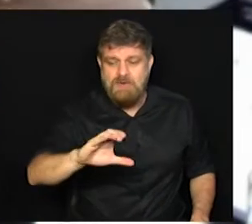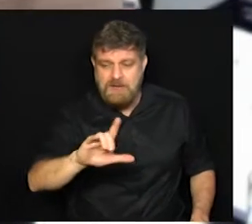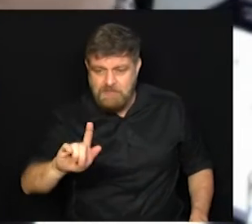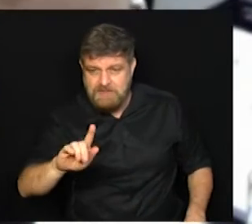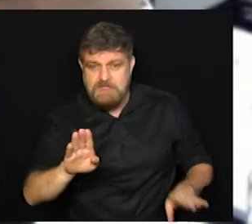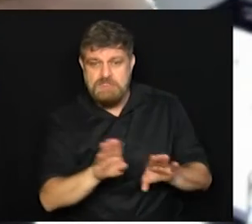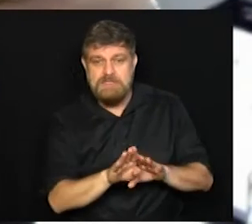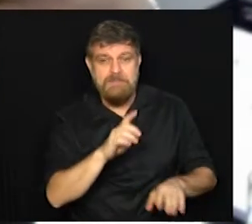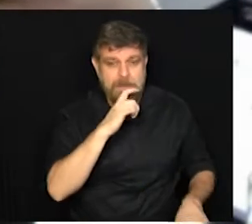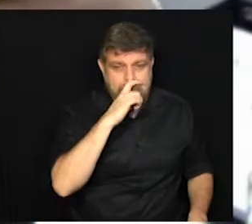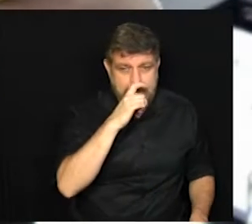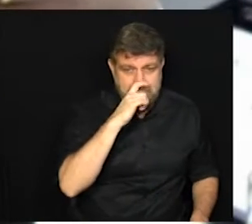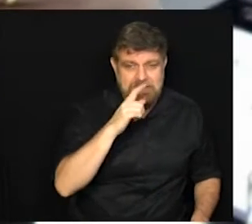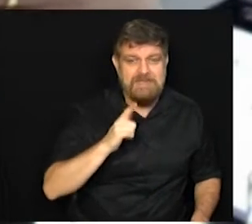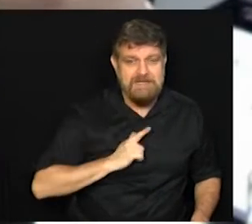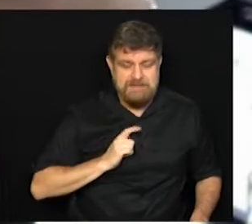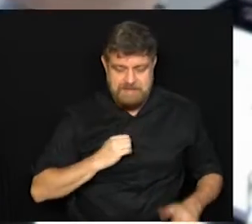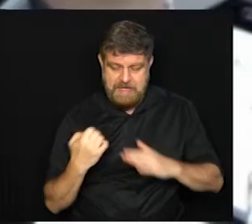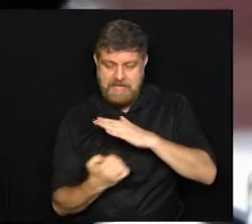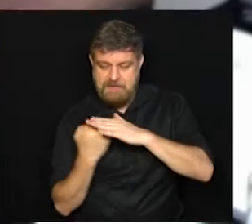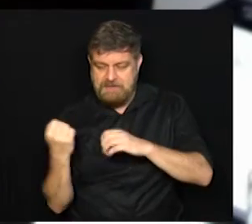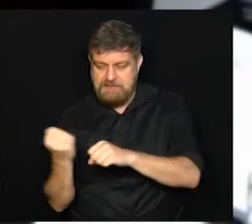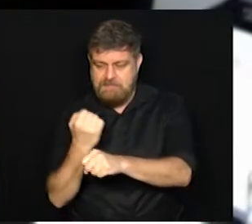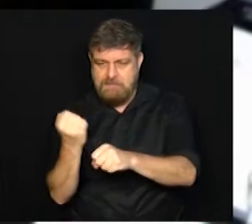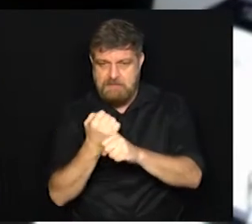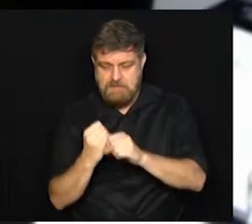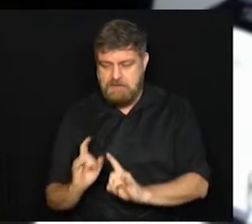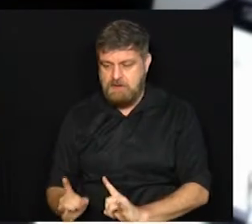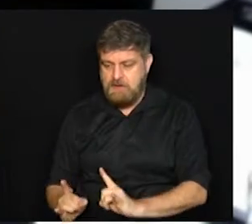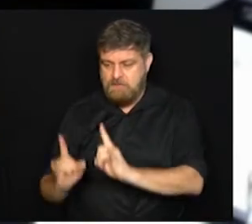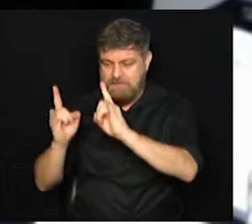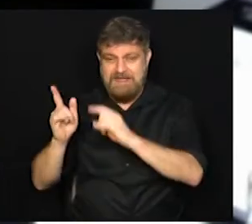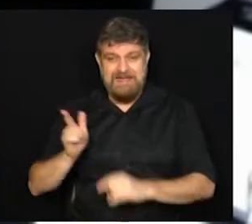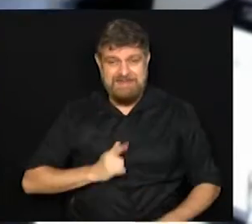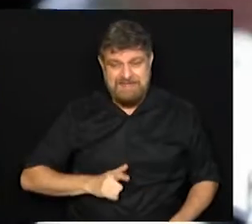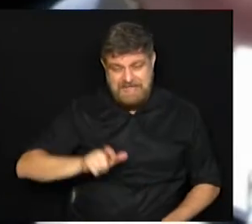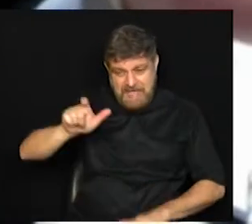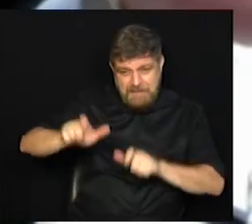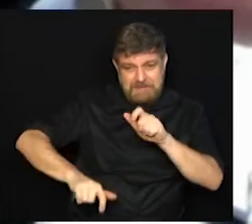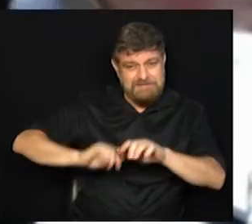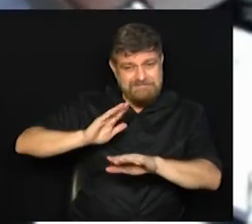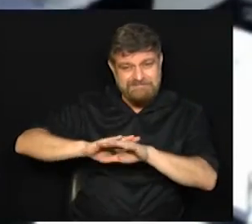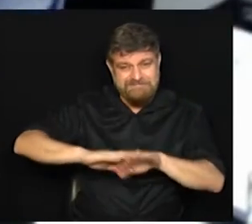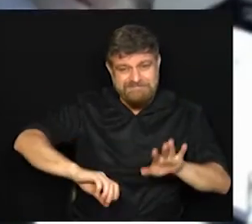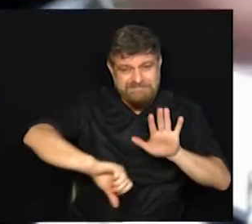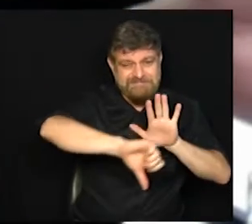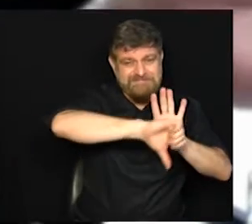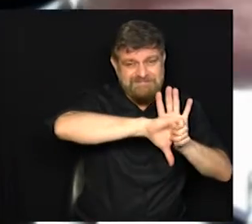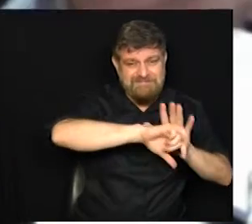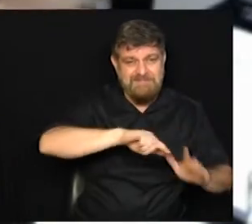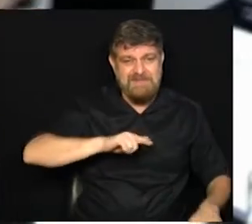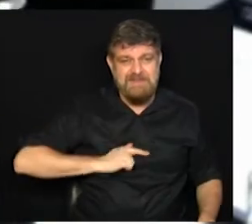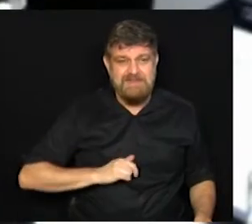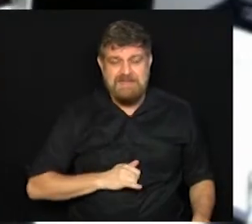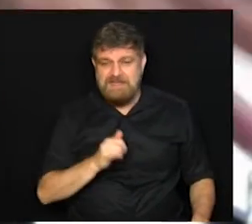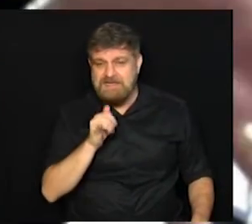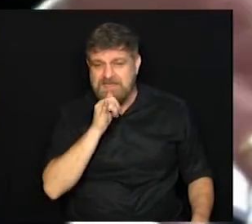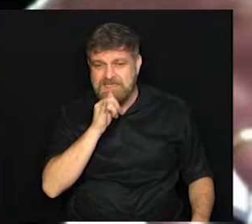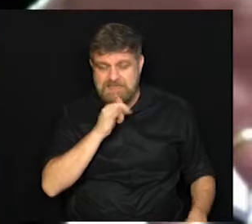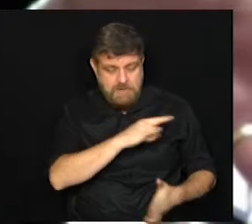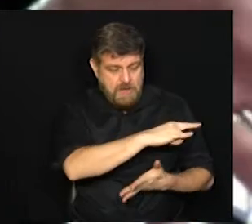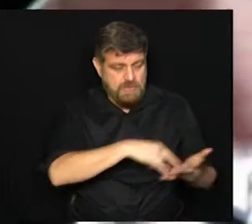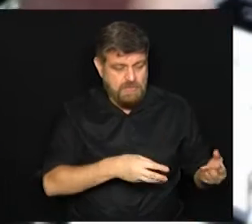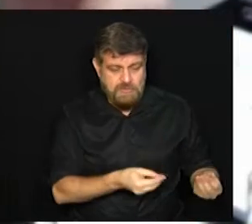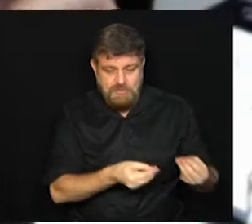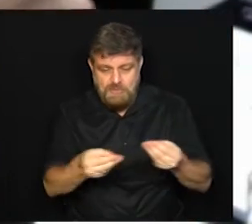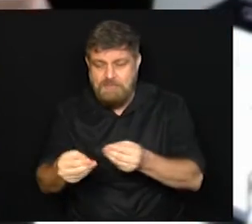Verde. Muita gente comete infrações, muita gente às vezes levanta um prédio sem alvará de execução de